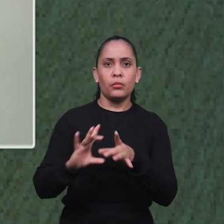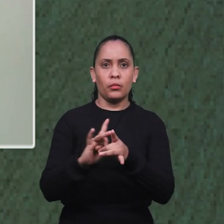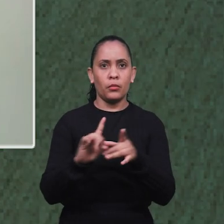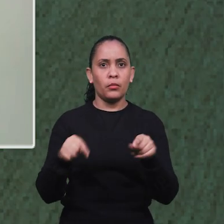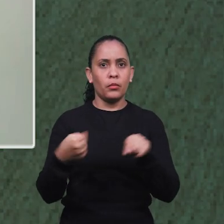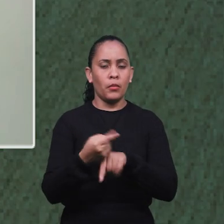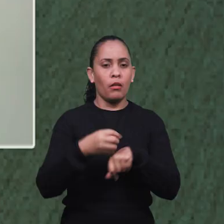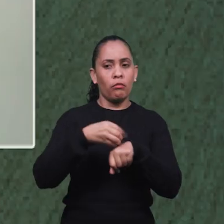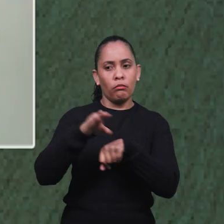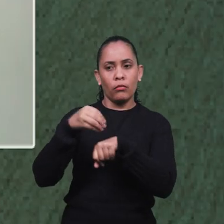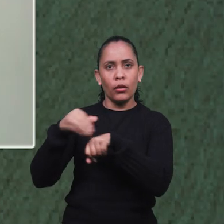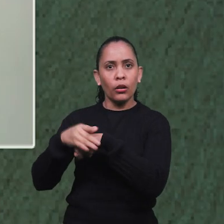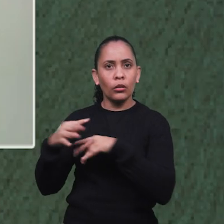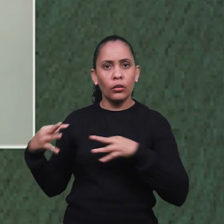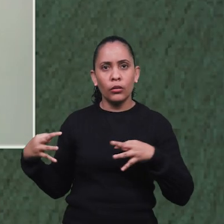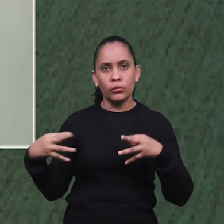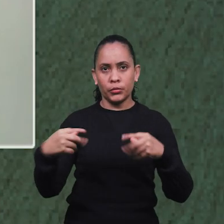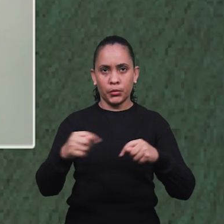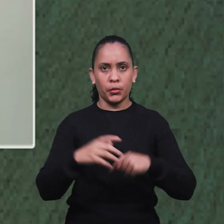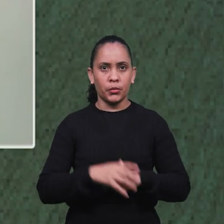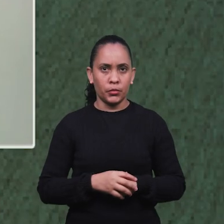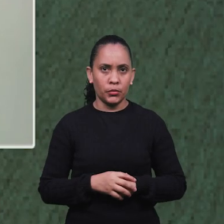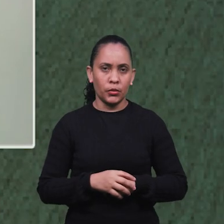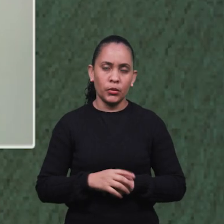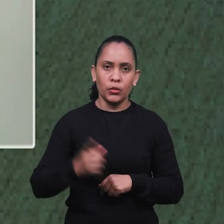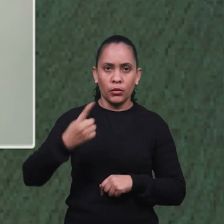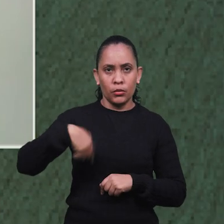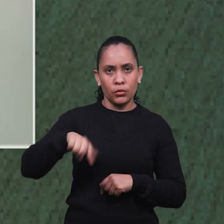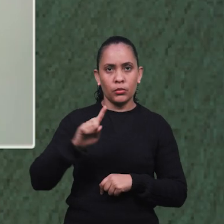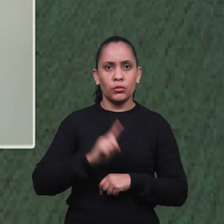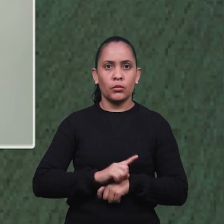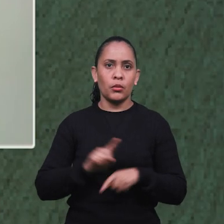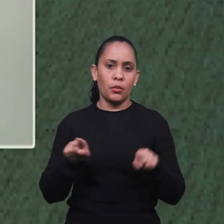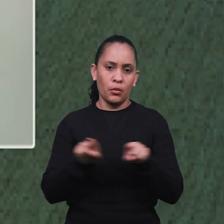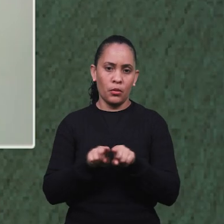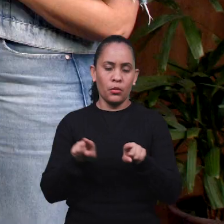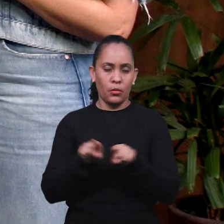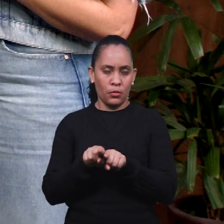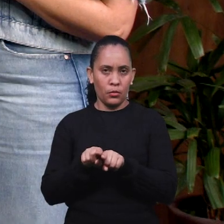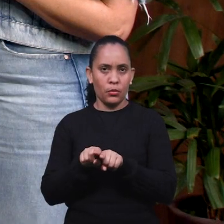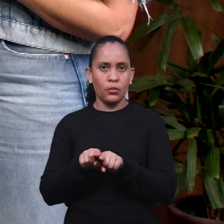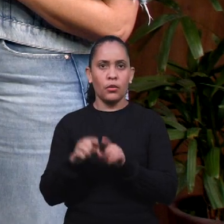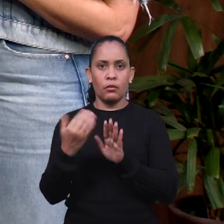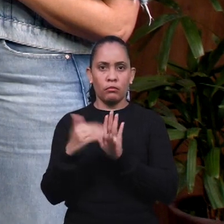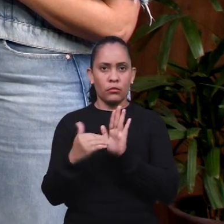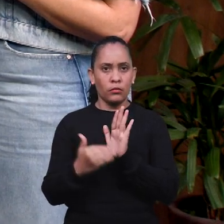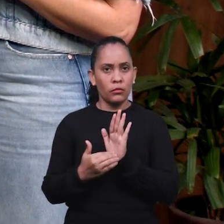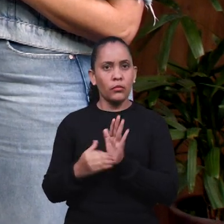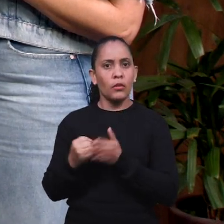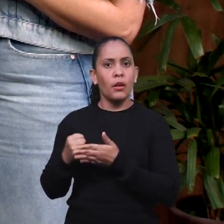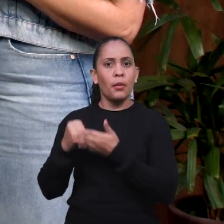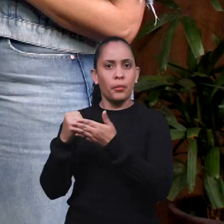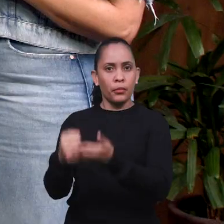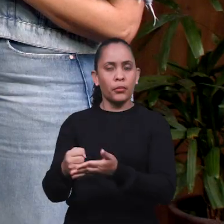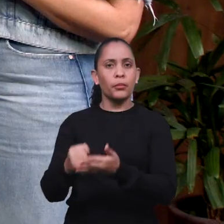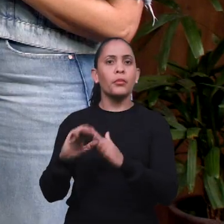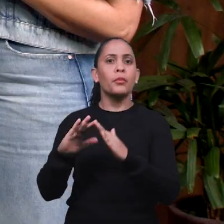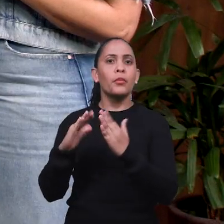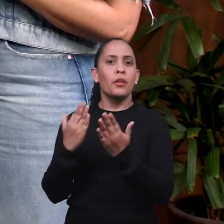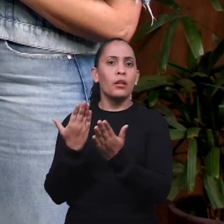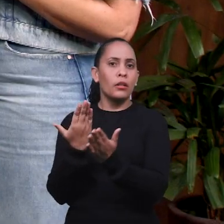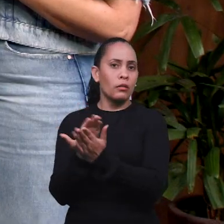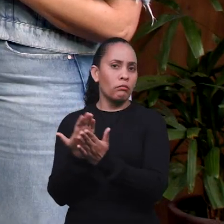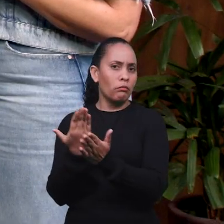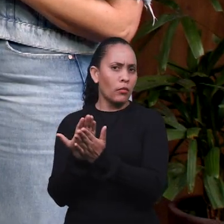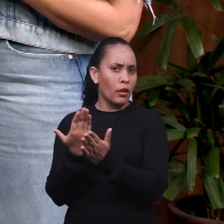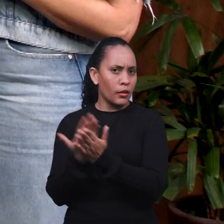para mercados institucionais, né? Que é o que a gente chama de o PNAE, né? Que é o Programa Nacional de Alimentação Escolar. Aí o que